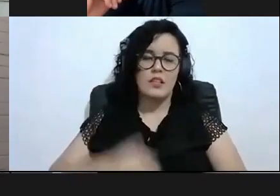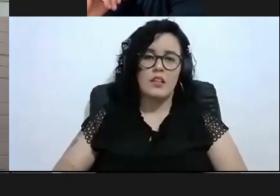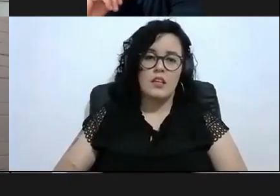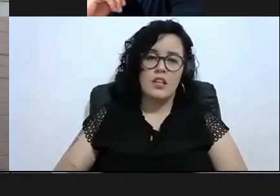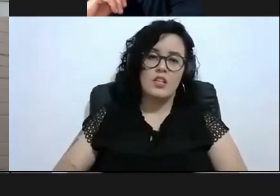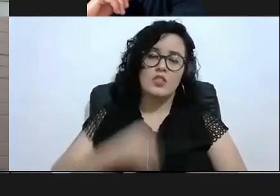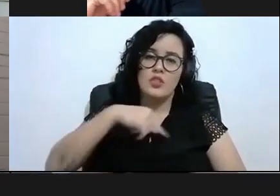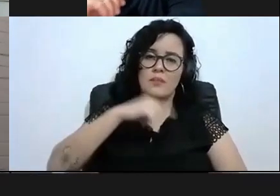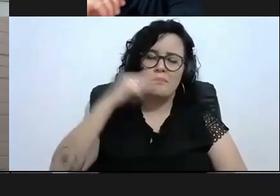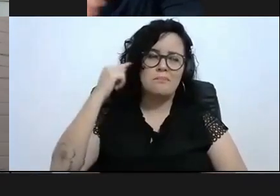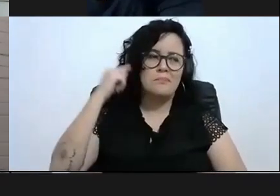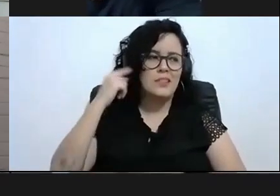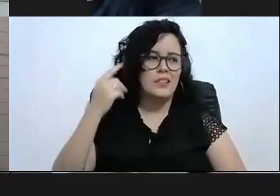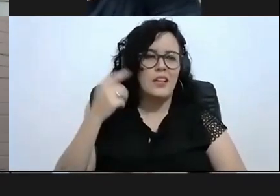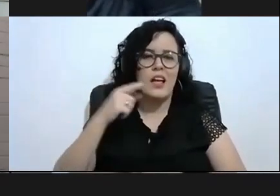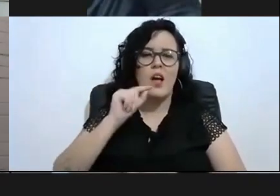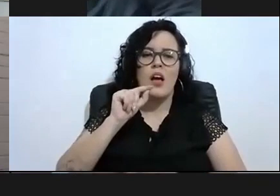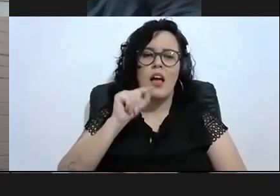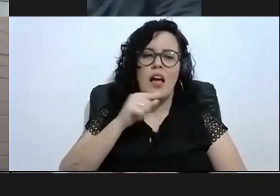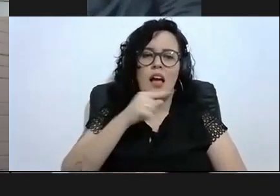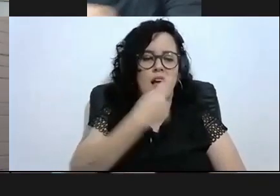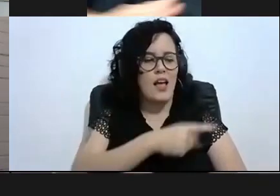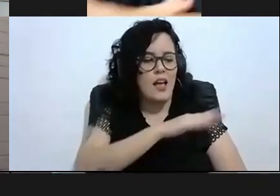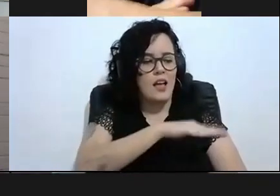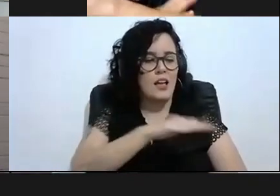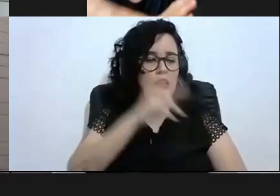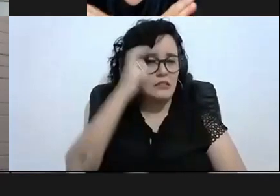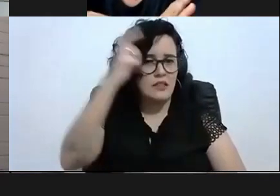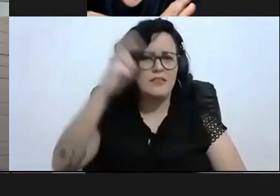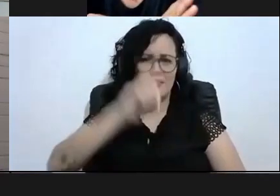subestima em qualquer coisa, menos a inteligência de uma criança, né?